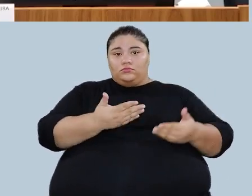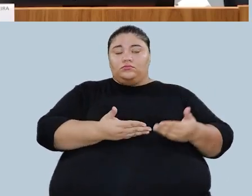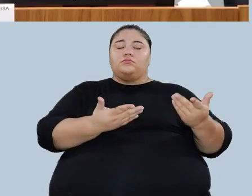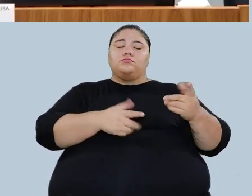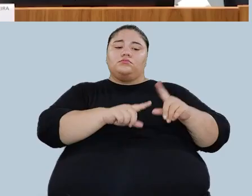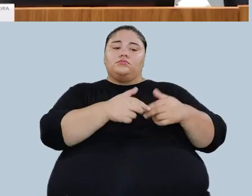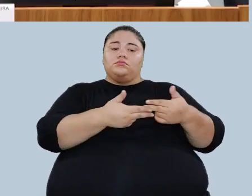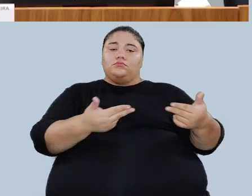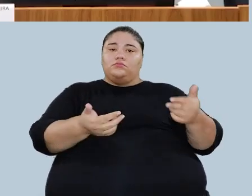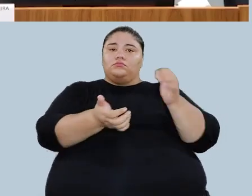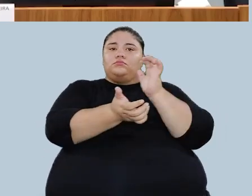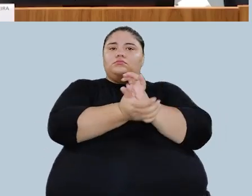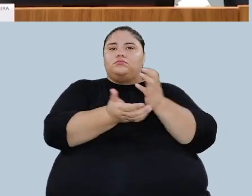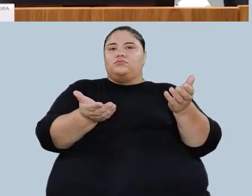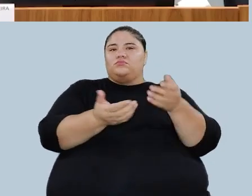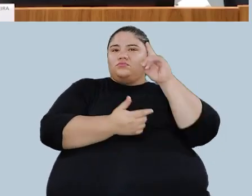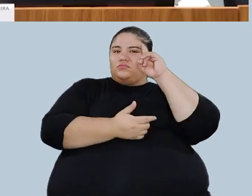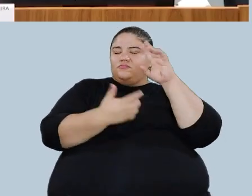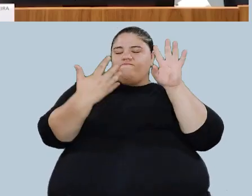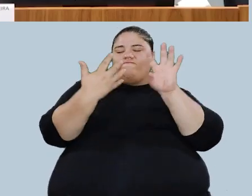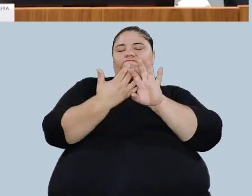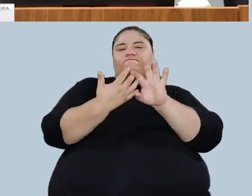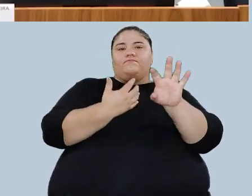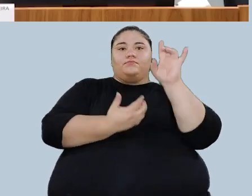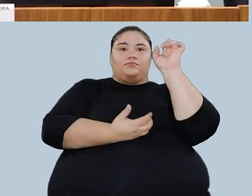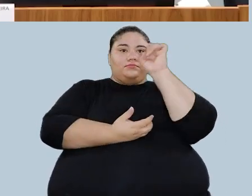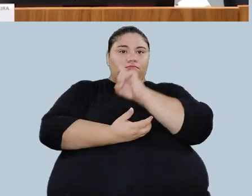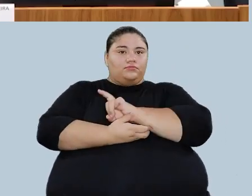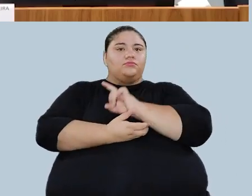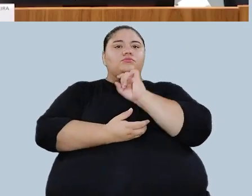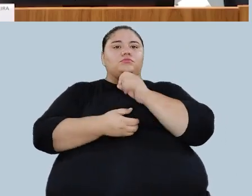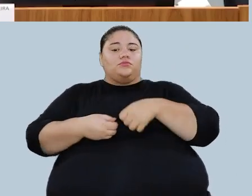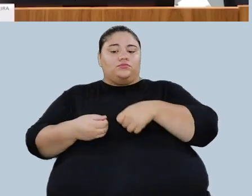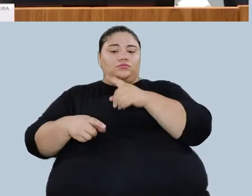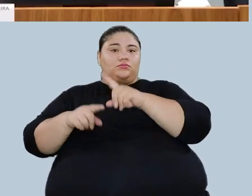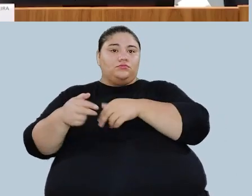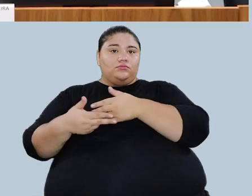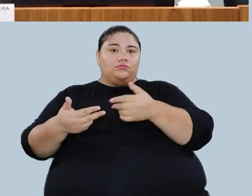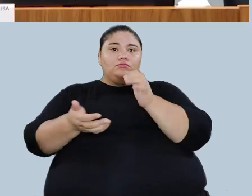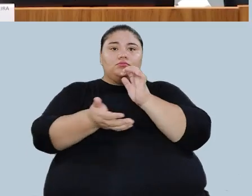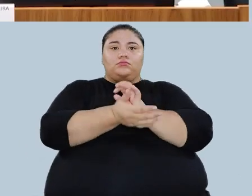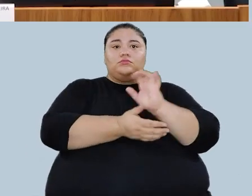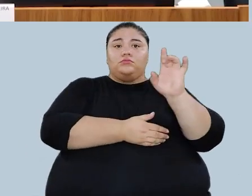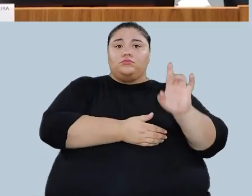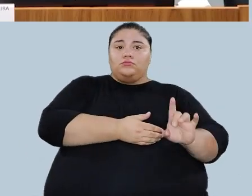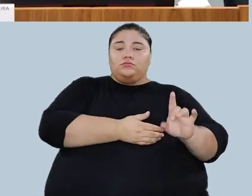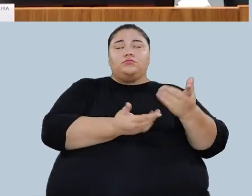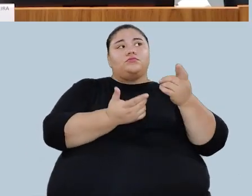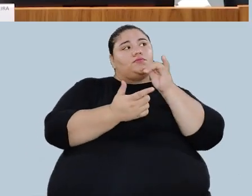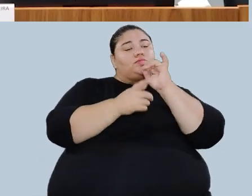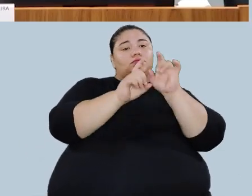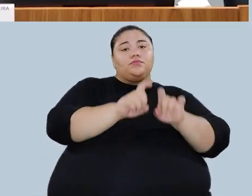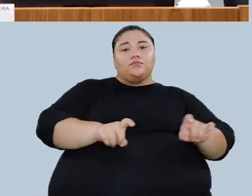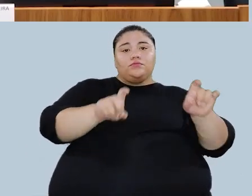saber separar num produto o que é custo de bens materiais e de bens imateriais, né? A